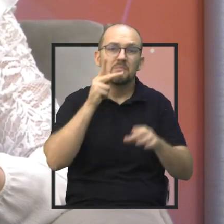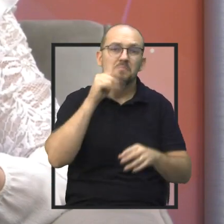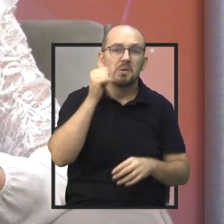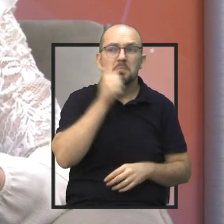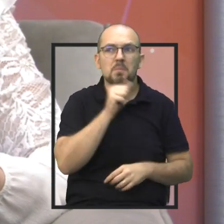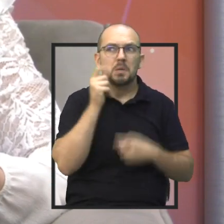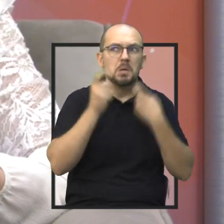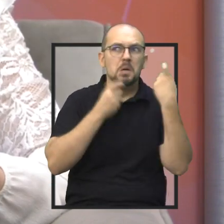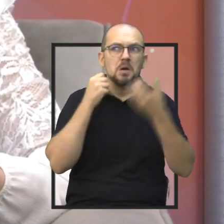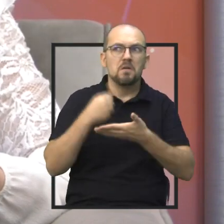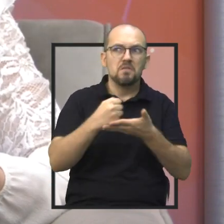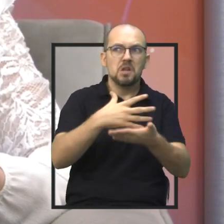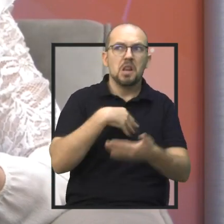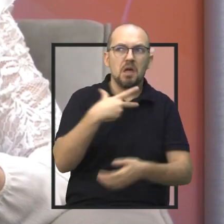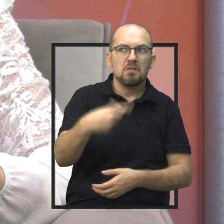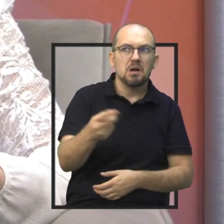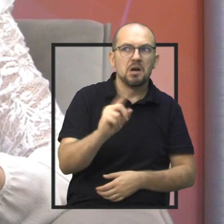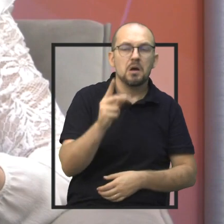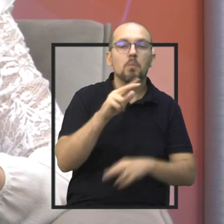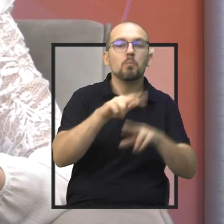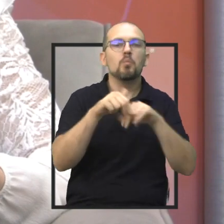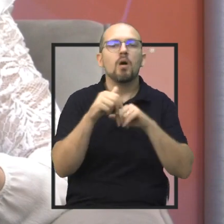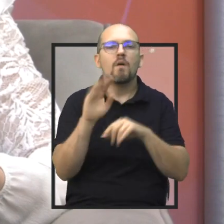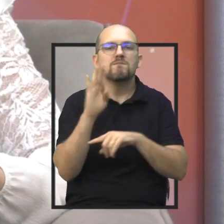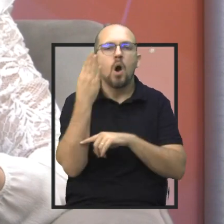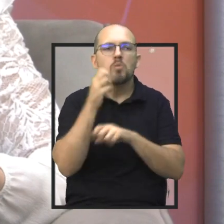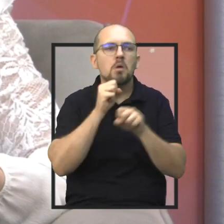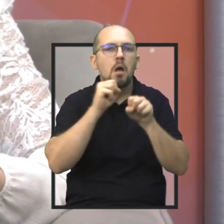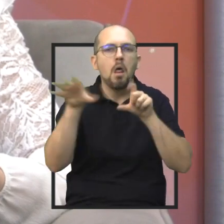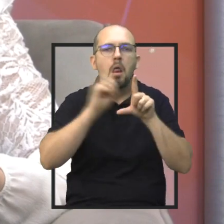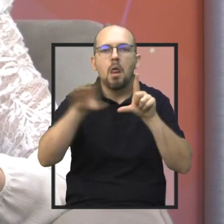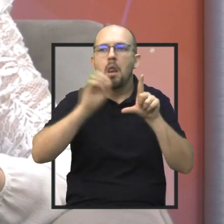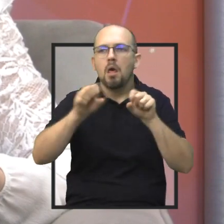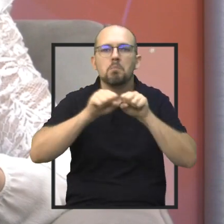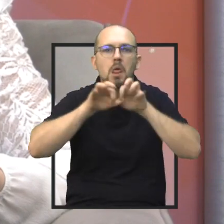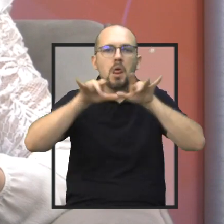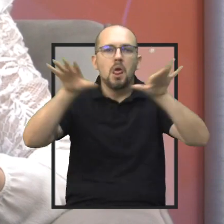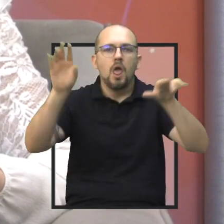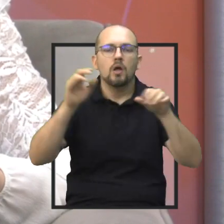pelas fake news, muitos pais